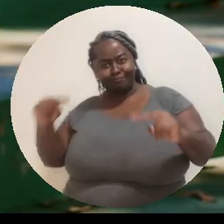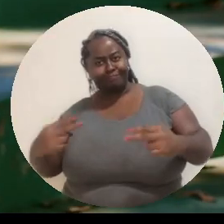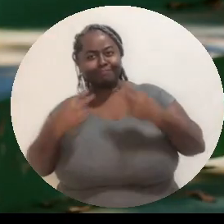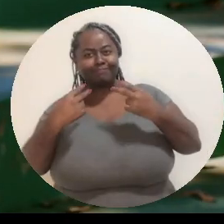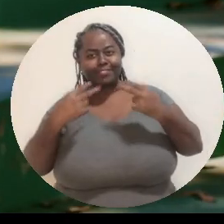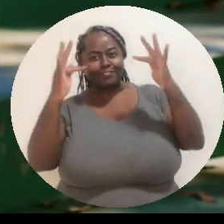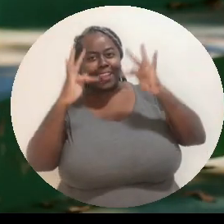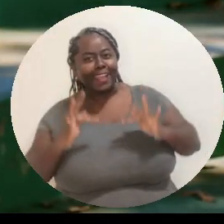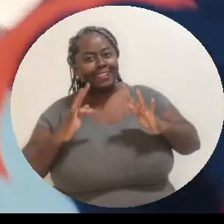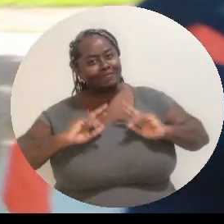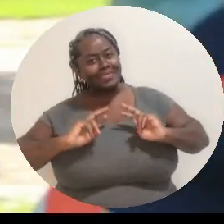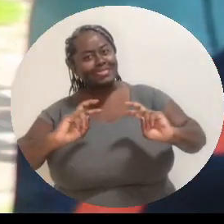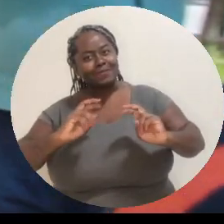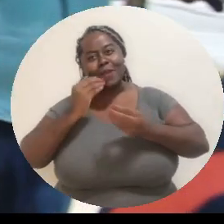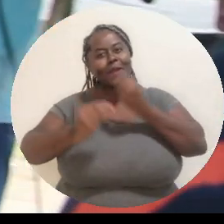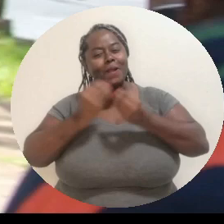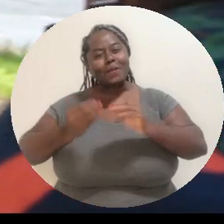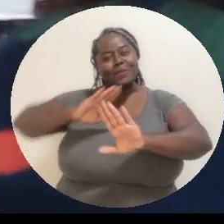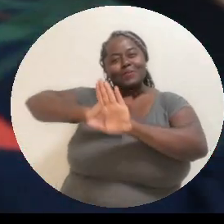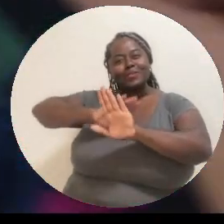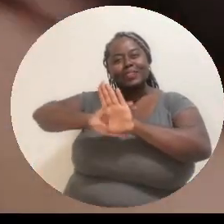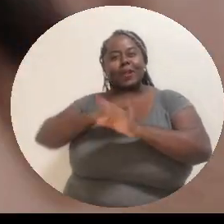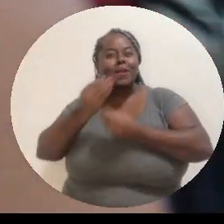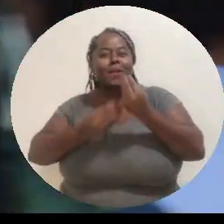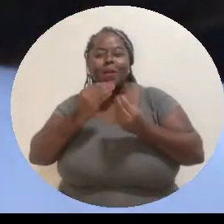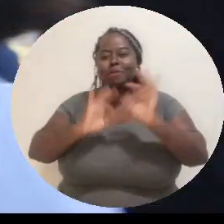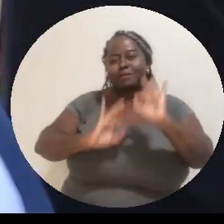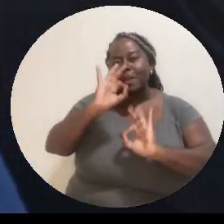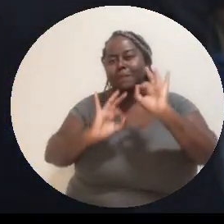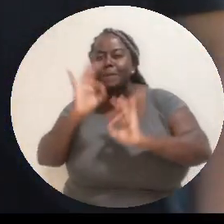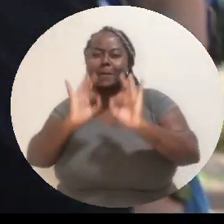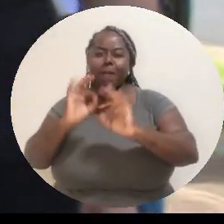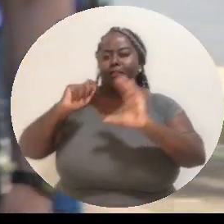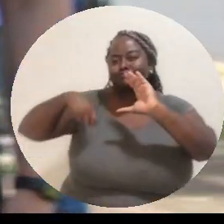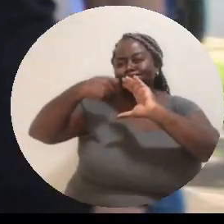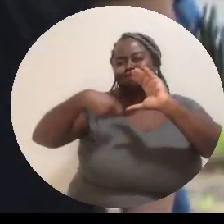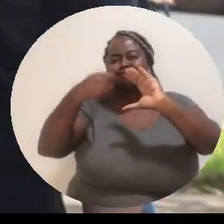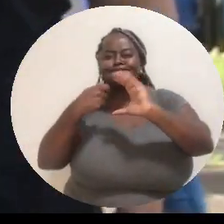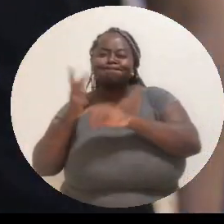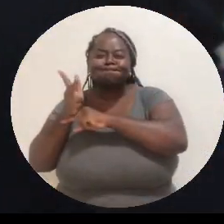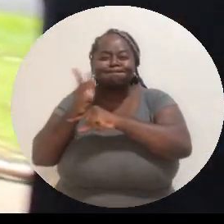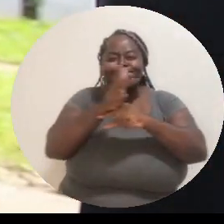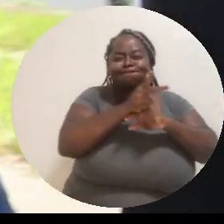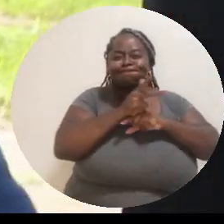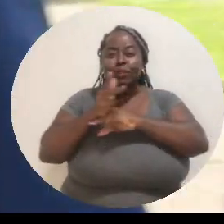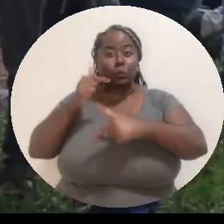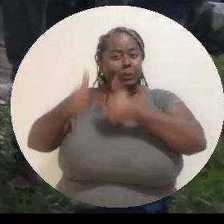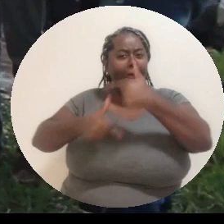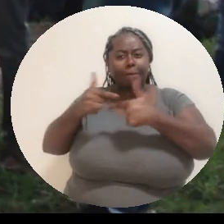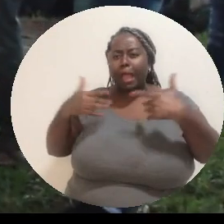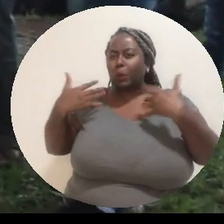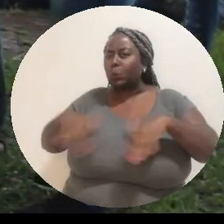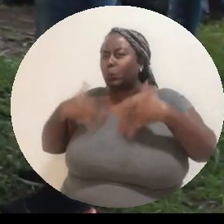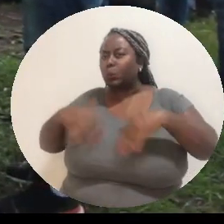como é que era por trás das câmeras, como que as pessoas operavam as outras coisas, como que as pessoas faziam um trabalho gigantesco para aquilo